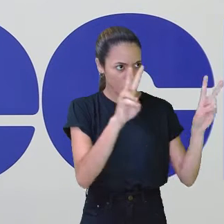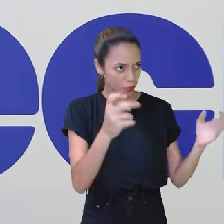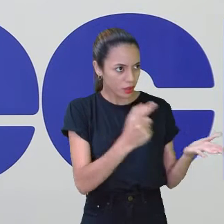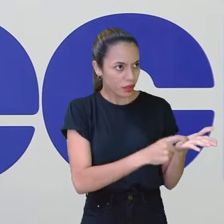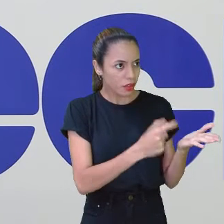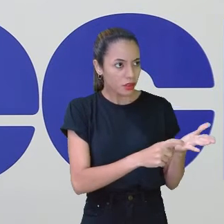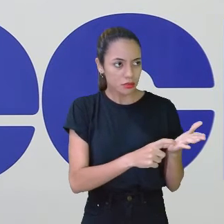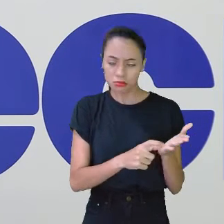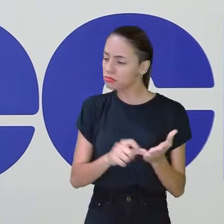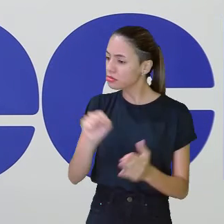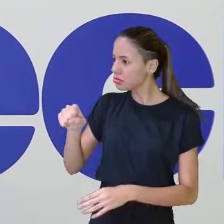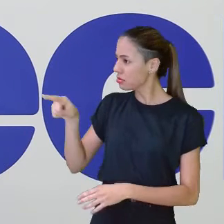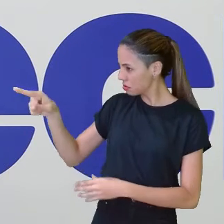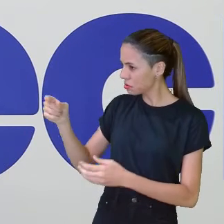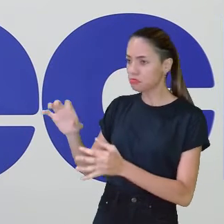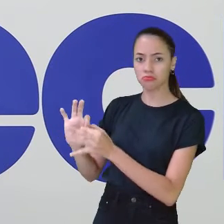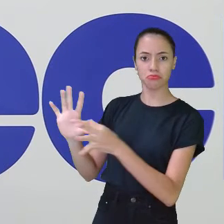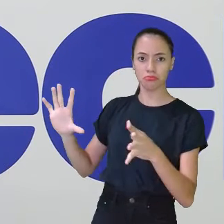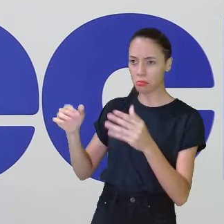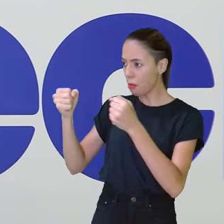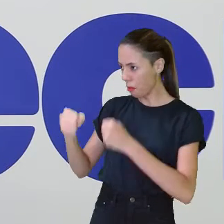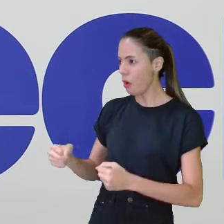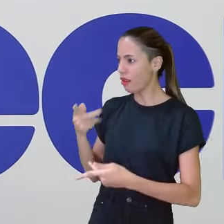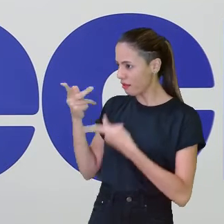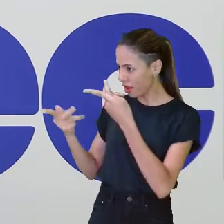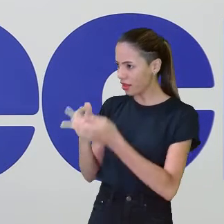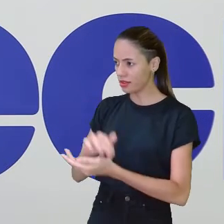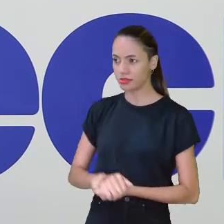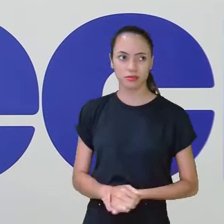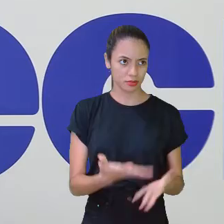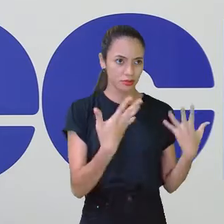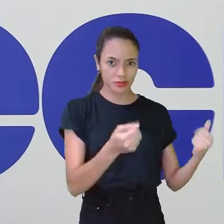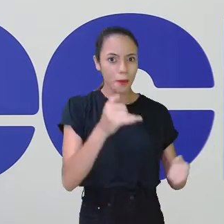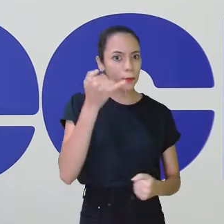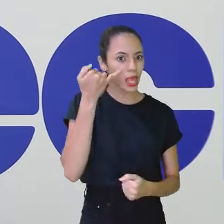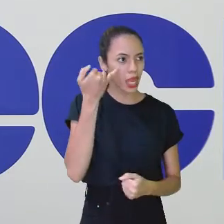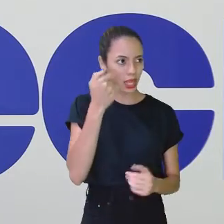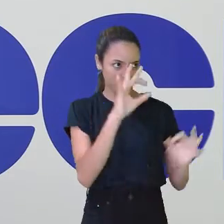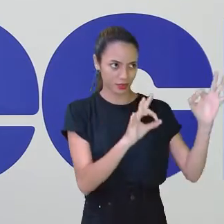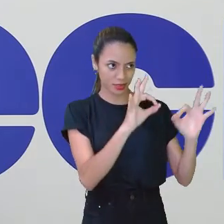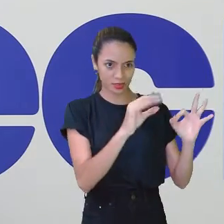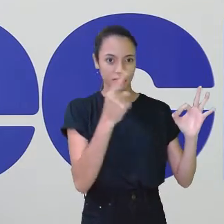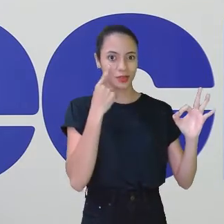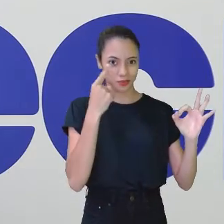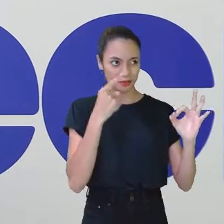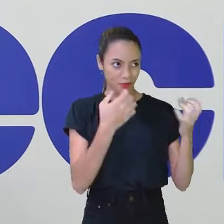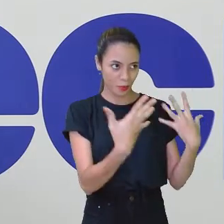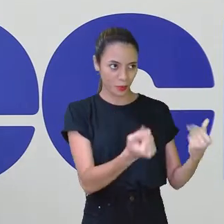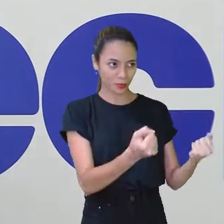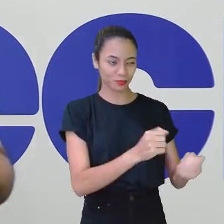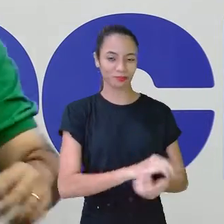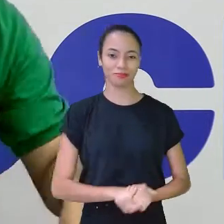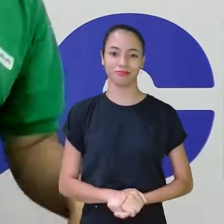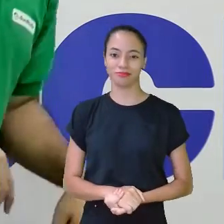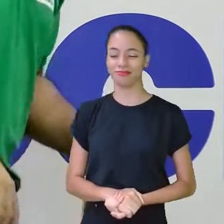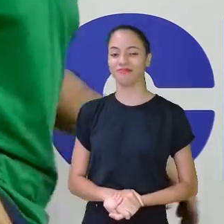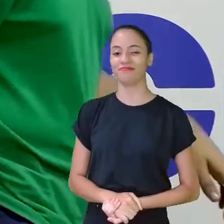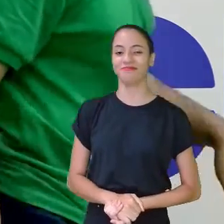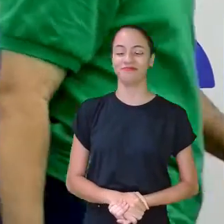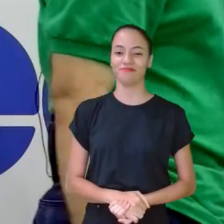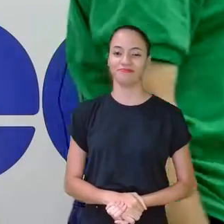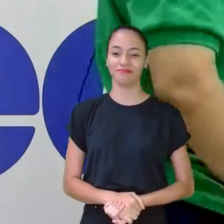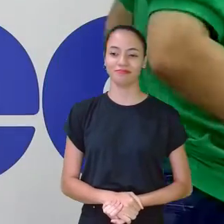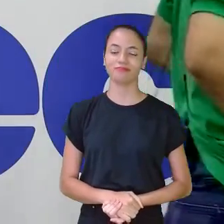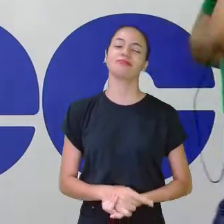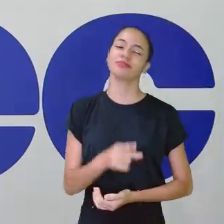vai falar? fale, faça a sua malemolência. E aí, Billy Paul, bora lá? Simbora, né, rapaz? Ó, precisa, minha gente, disso.